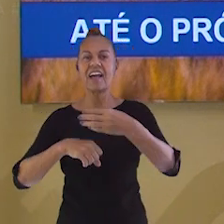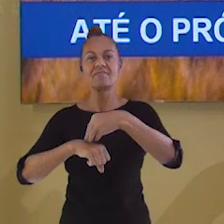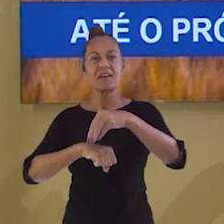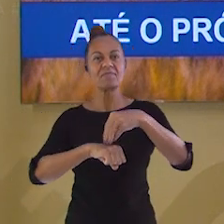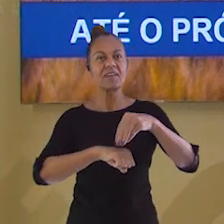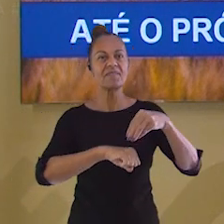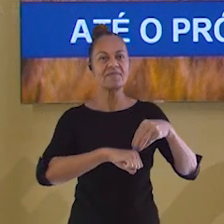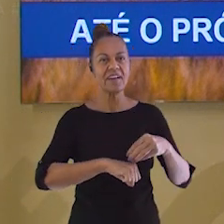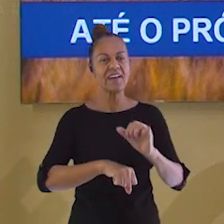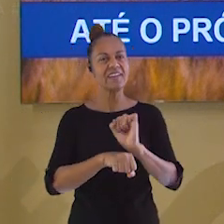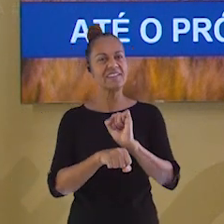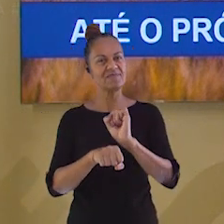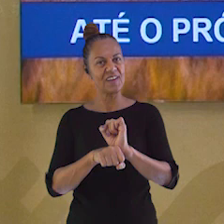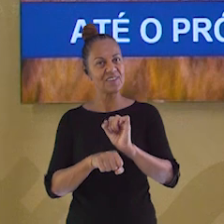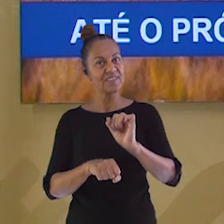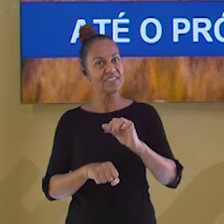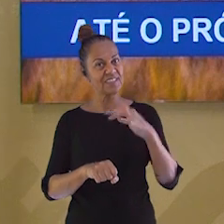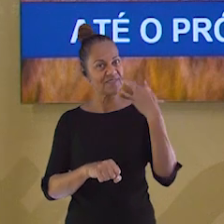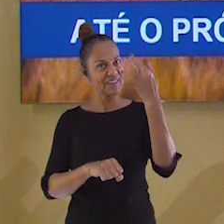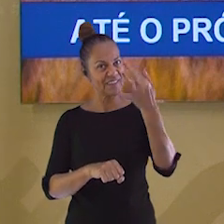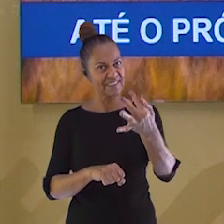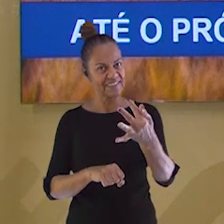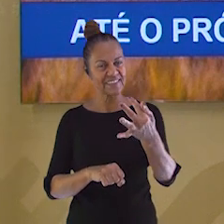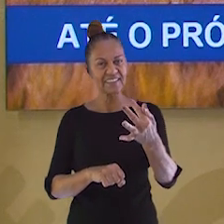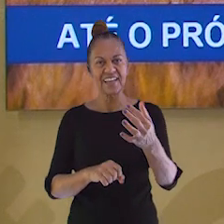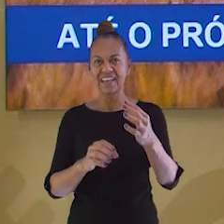ou parente. Aguardo vocês no próximo